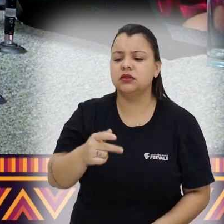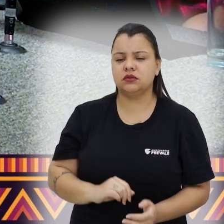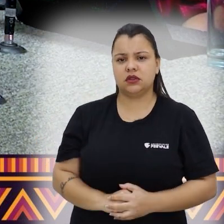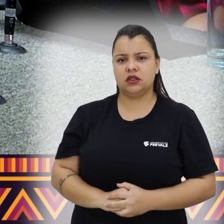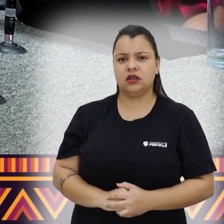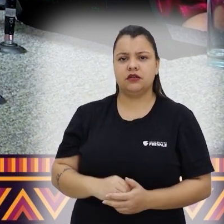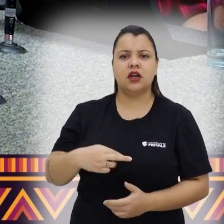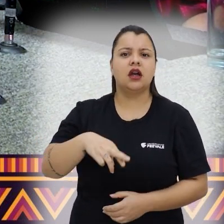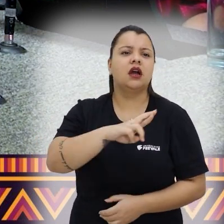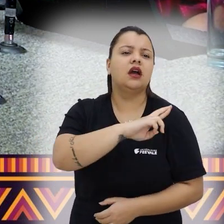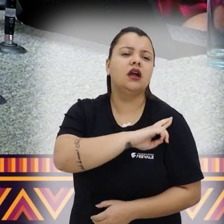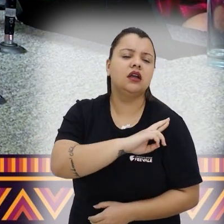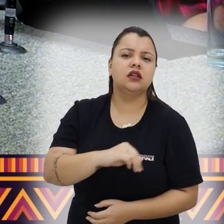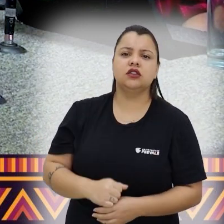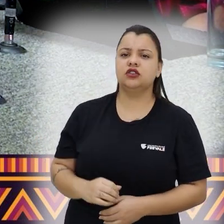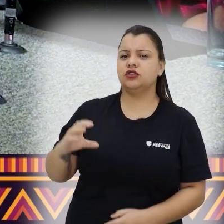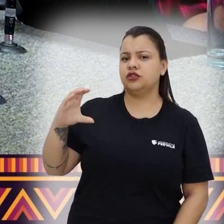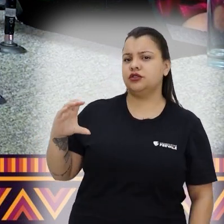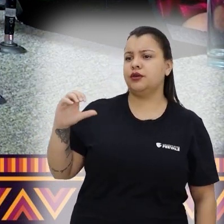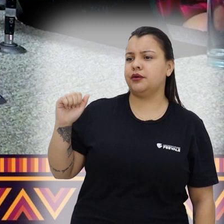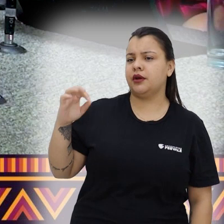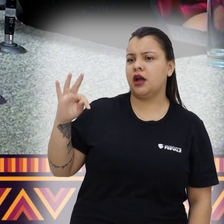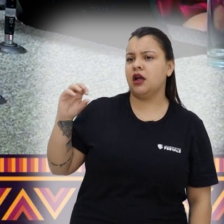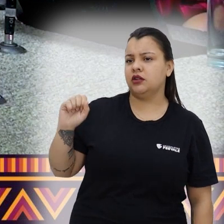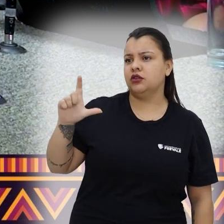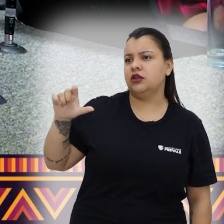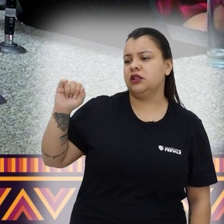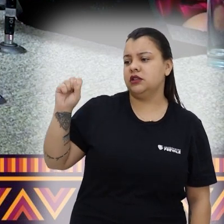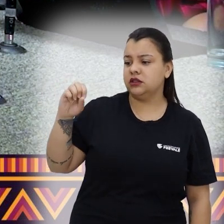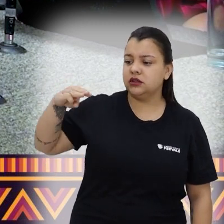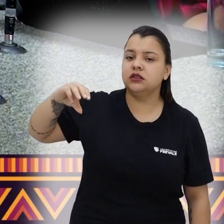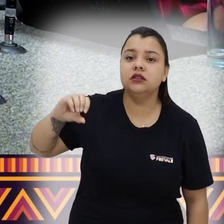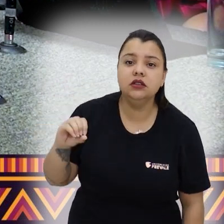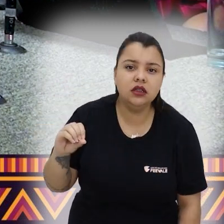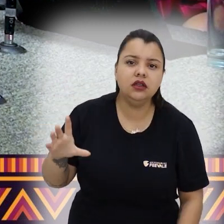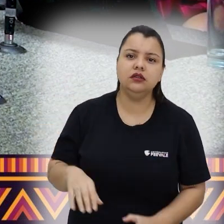o catolicismo, é o islamismo, é o